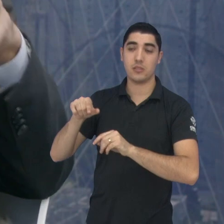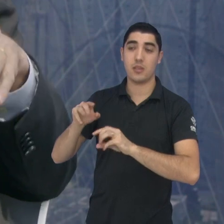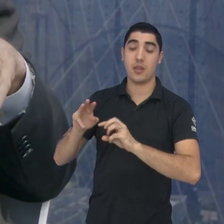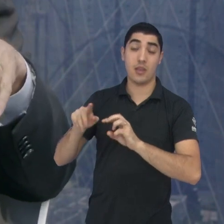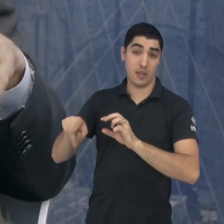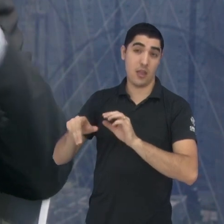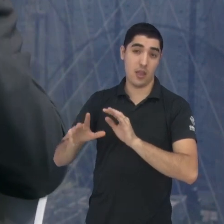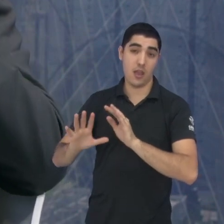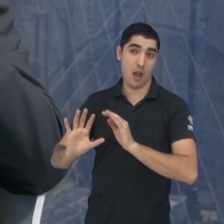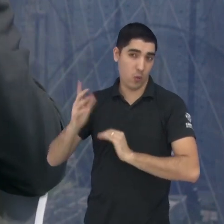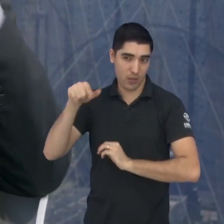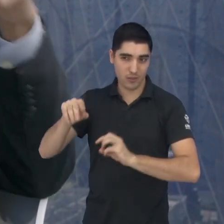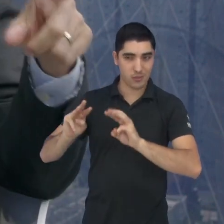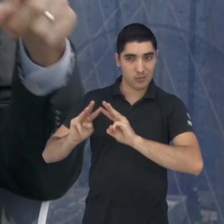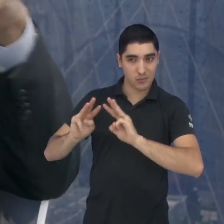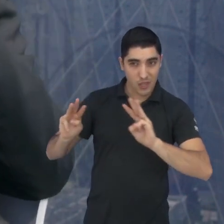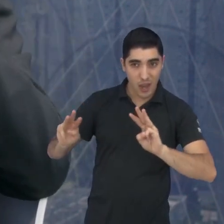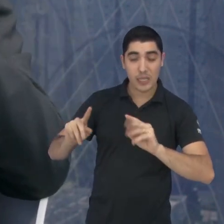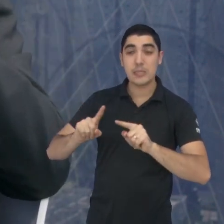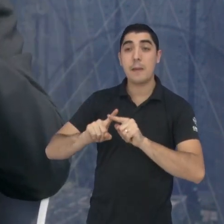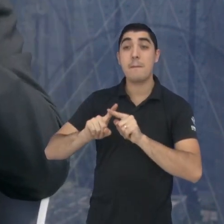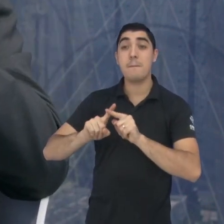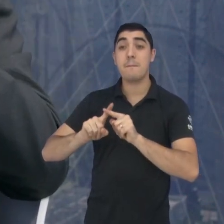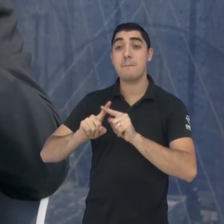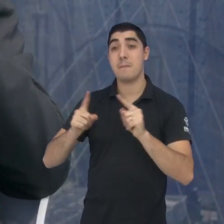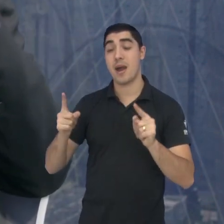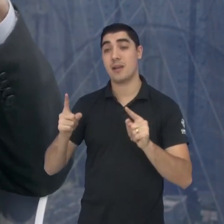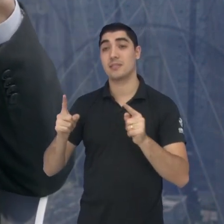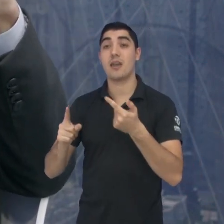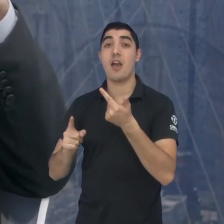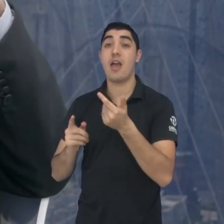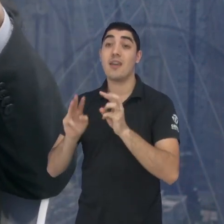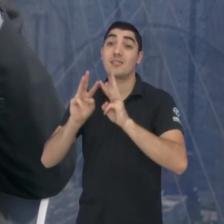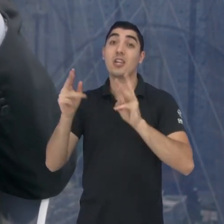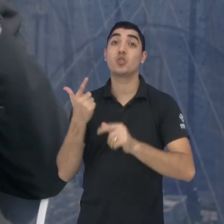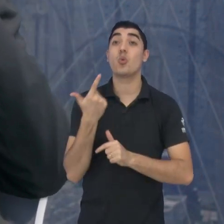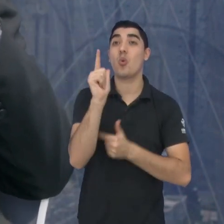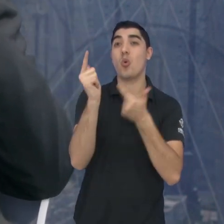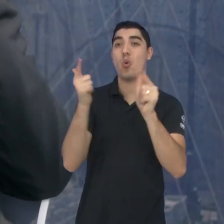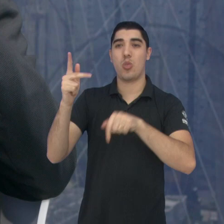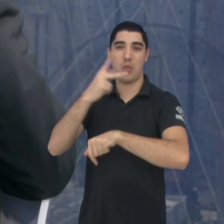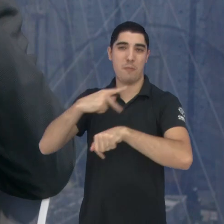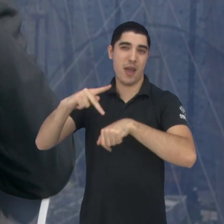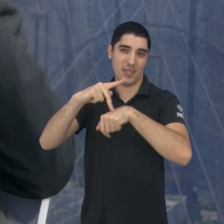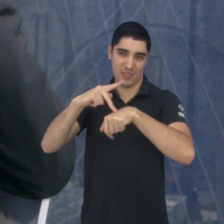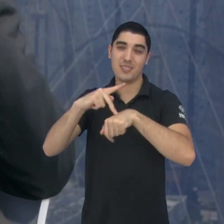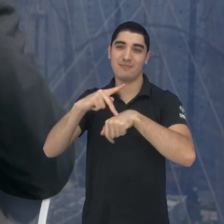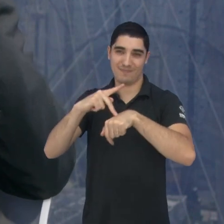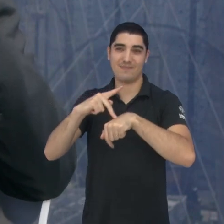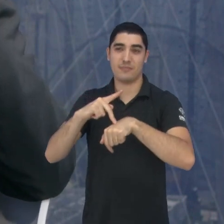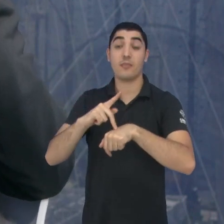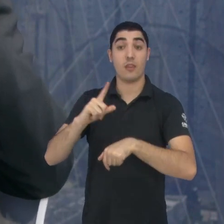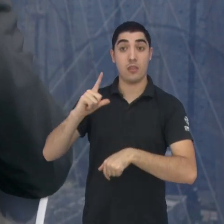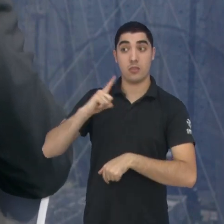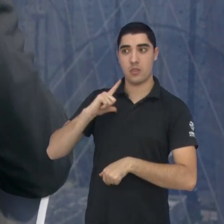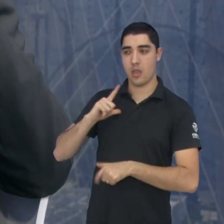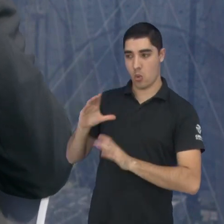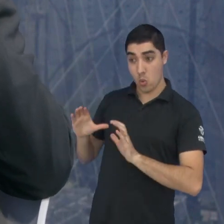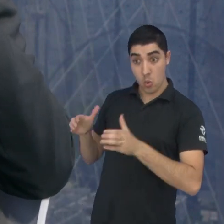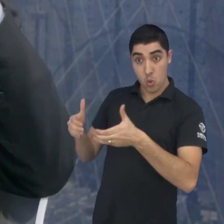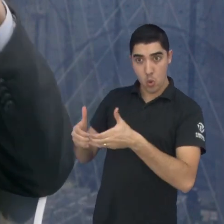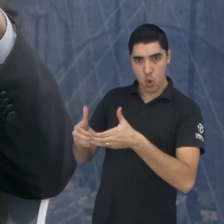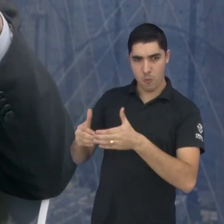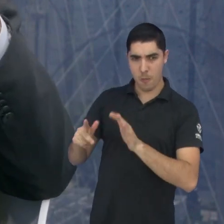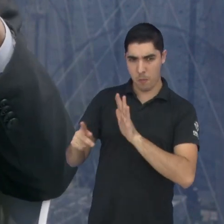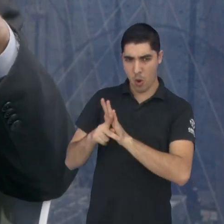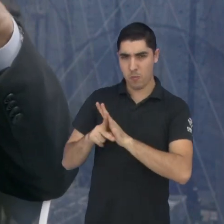são cometidos na rede, mas que partem de outros países. Existem grandes grupos de hackers, que são